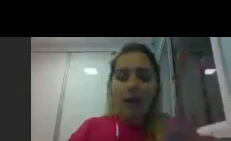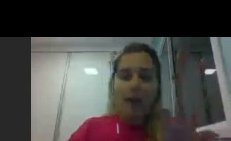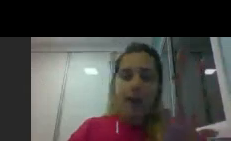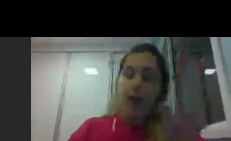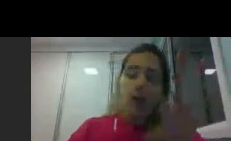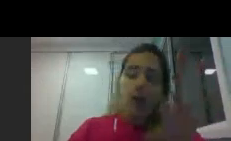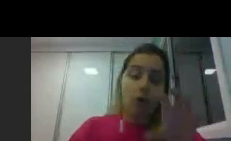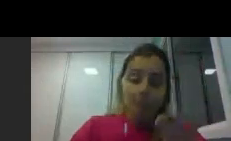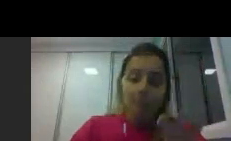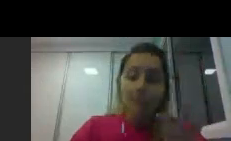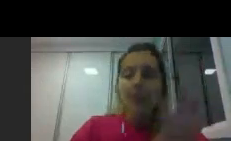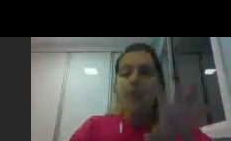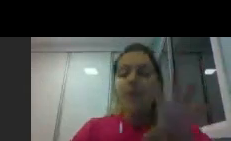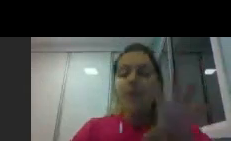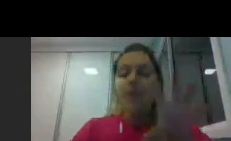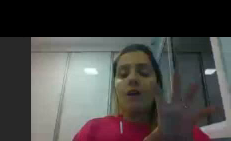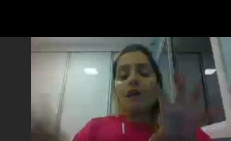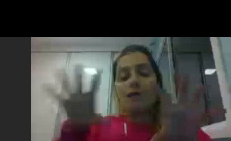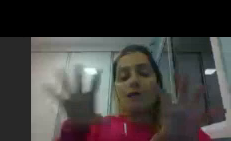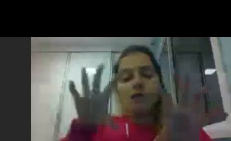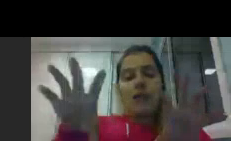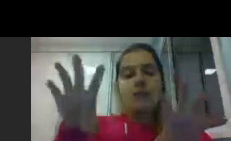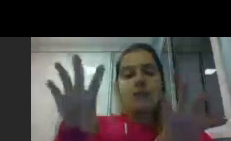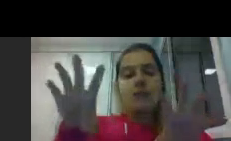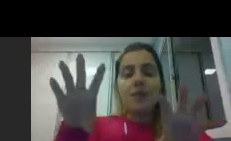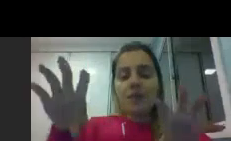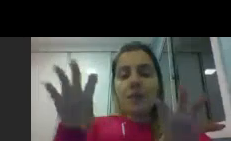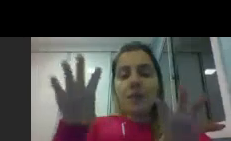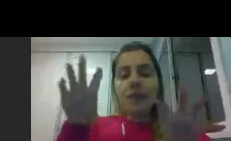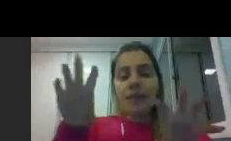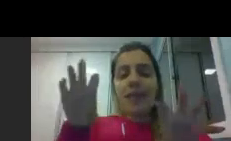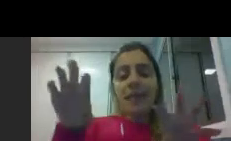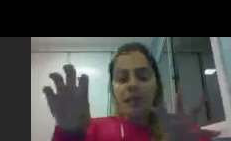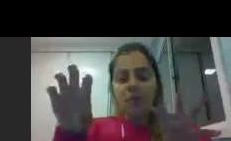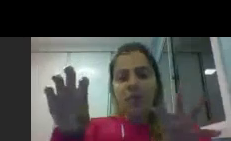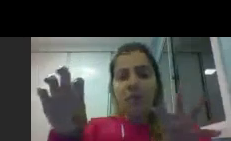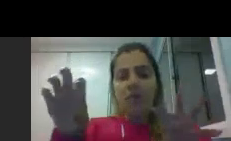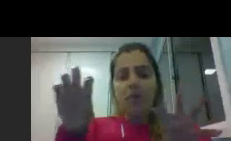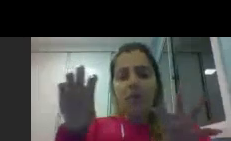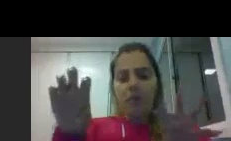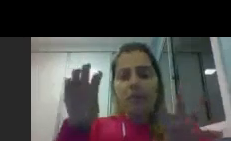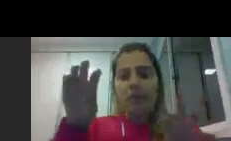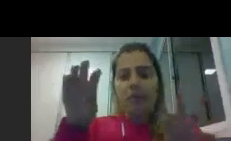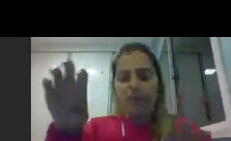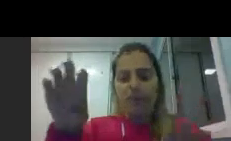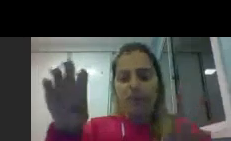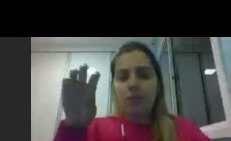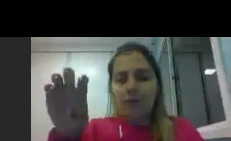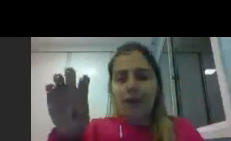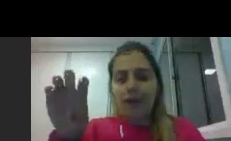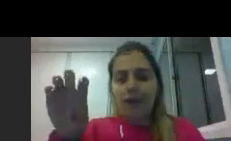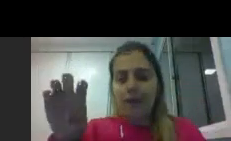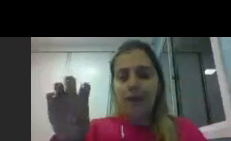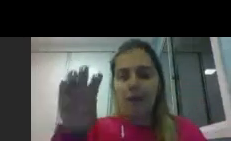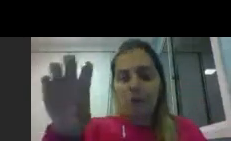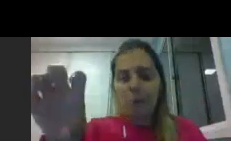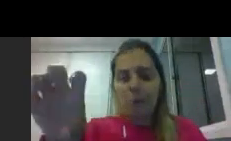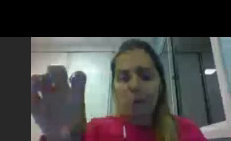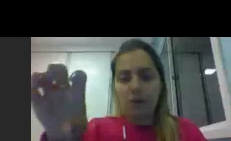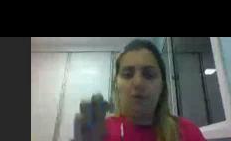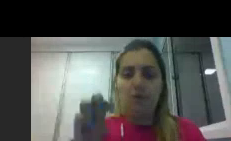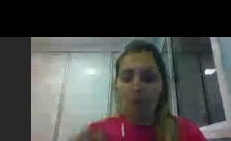AB, A ou B, e eu tenho um gene que me determina a proteína Rhesus, que é a proteína fator RH,